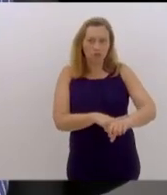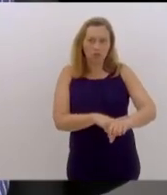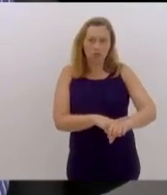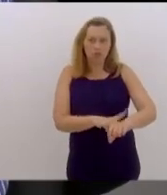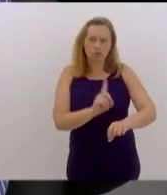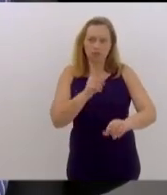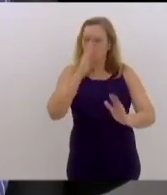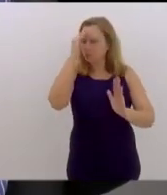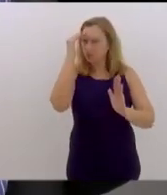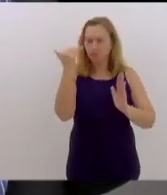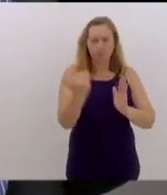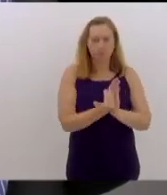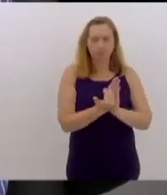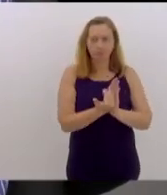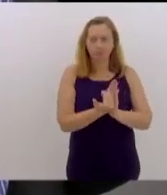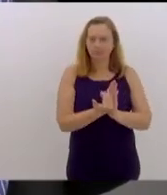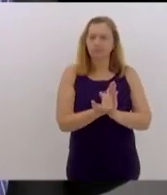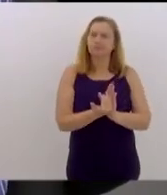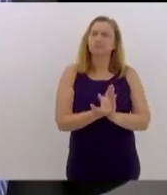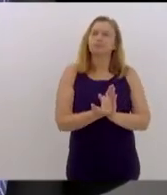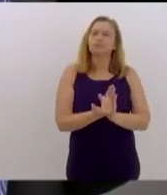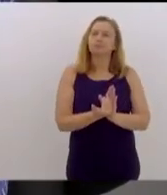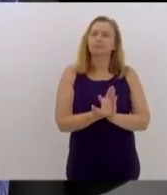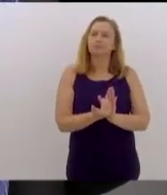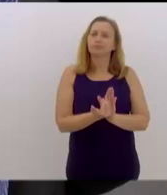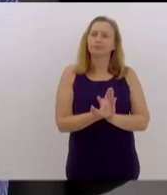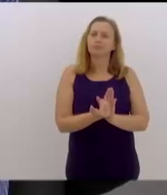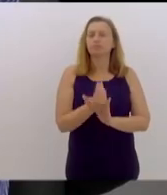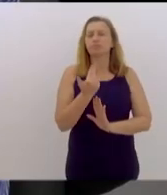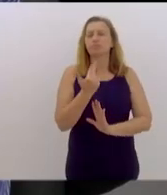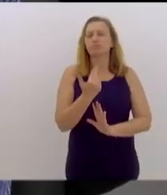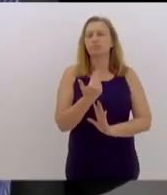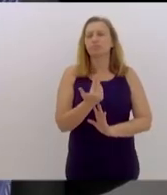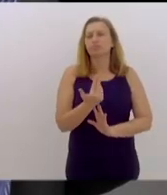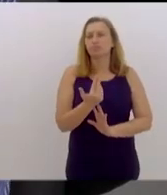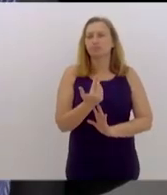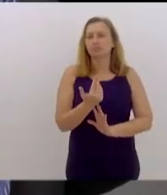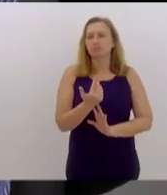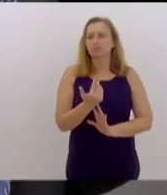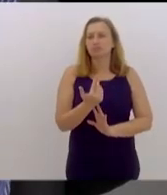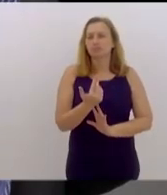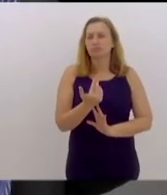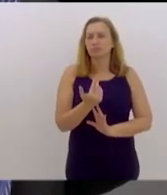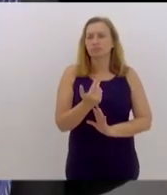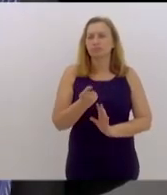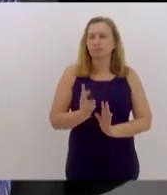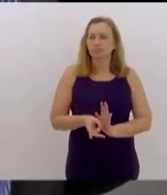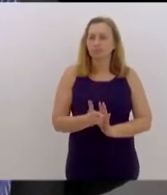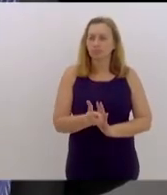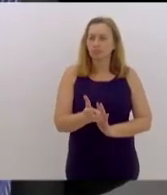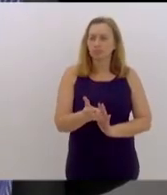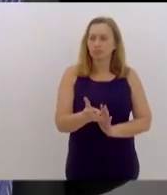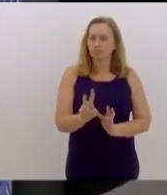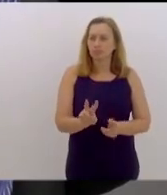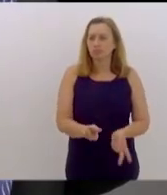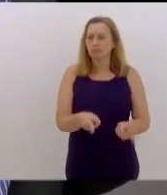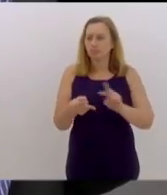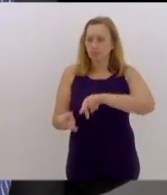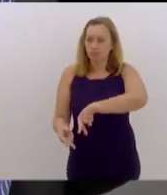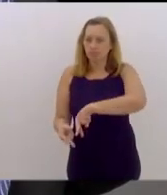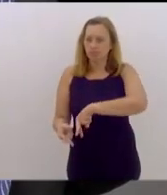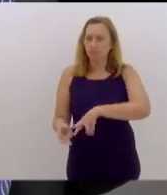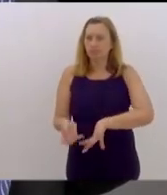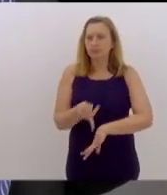fossem cumpridas essas determinações se ele não poderia é proceder à encaminhamento de